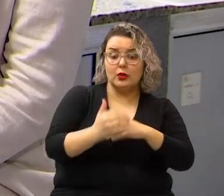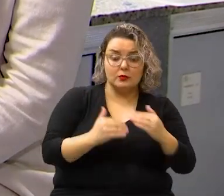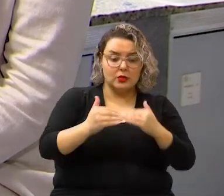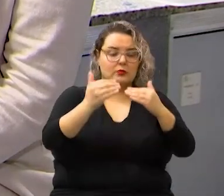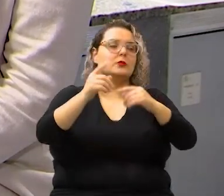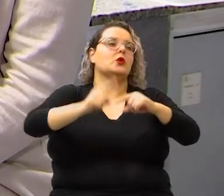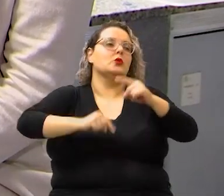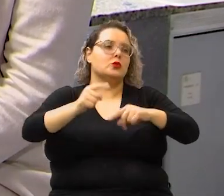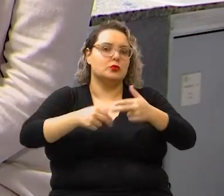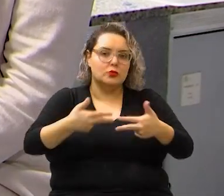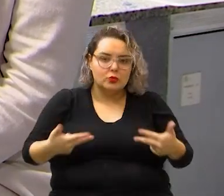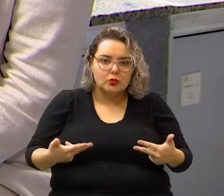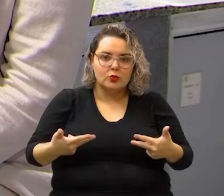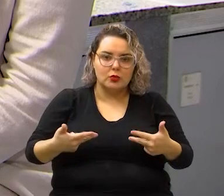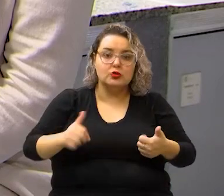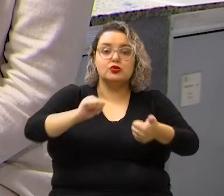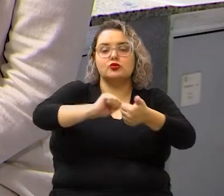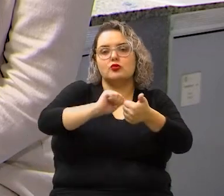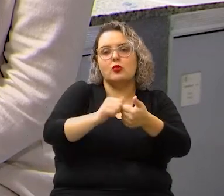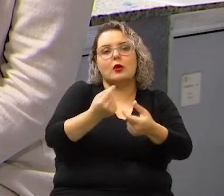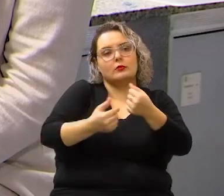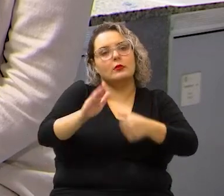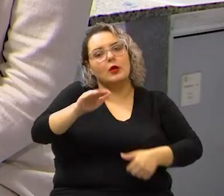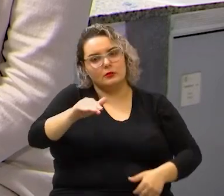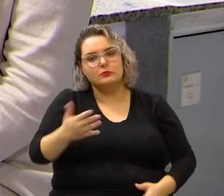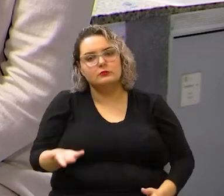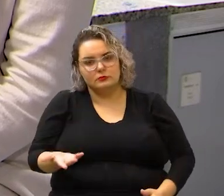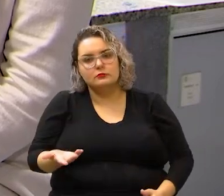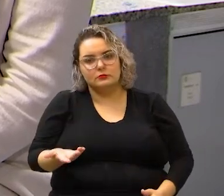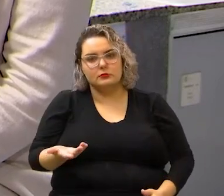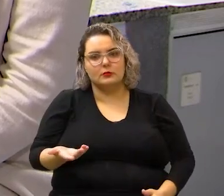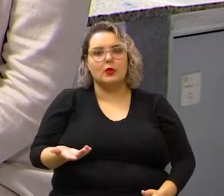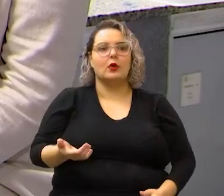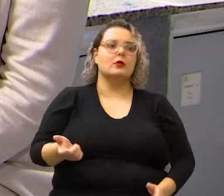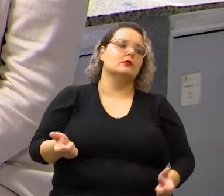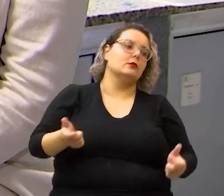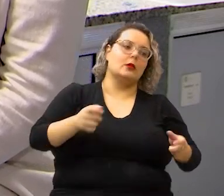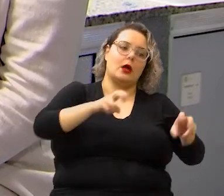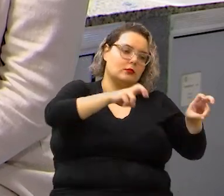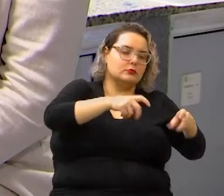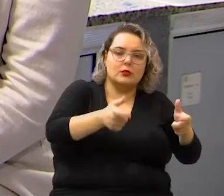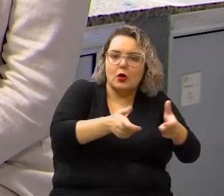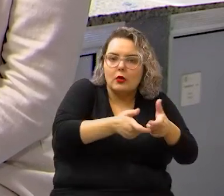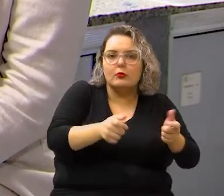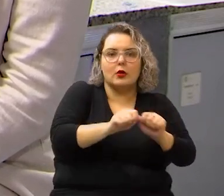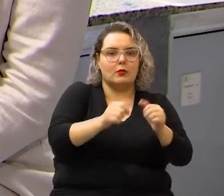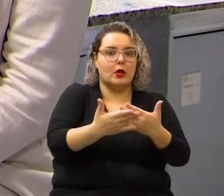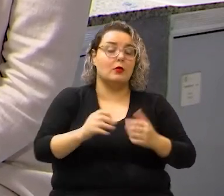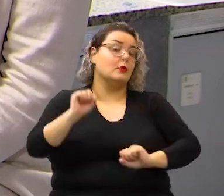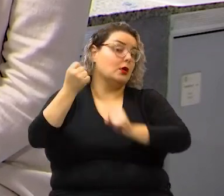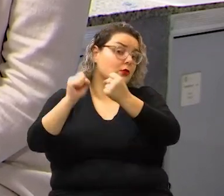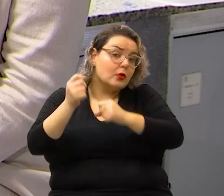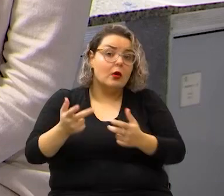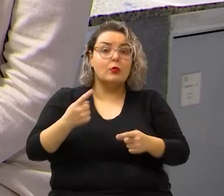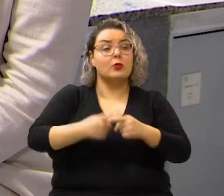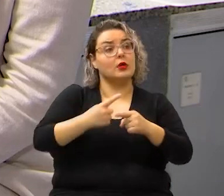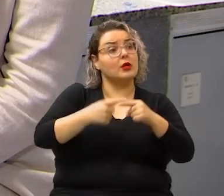buscado desenvolver esses equipamentos de custo acessível a um pequeno produtor,